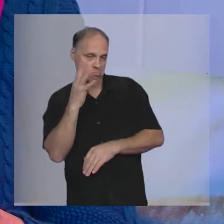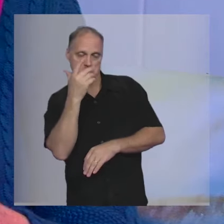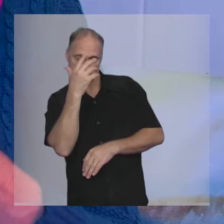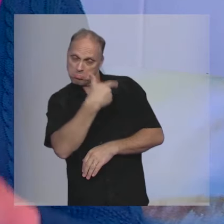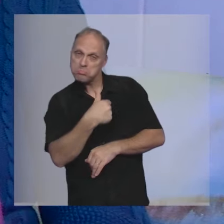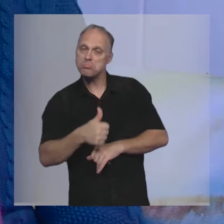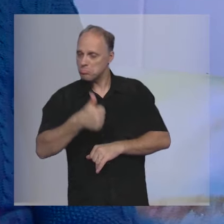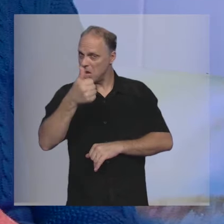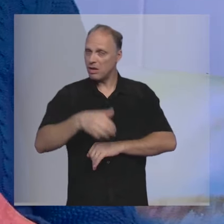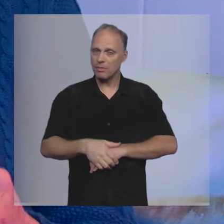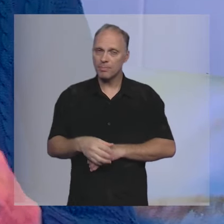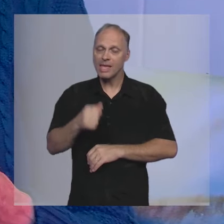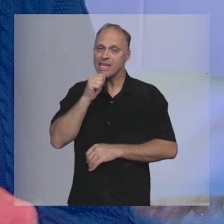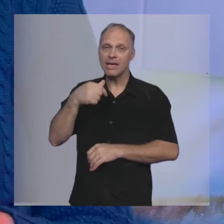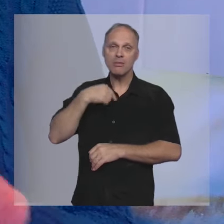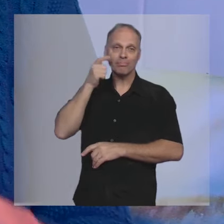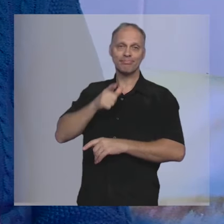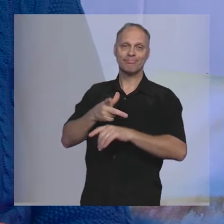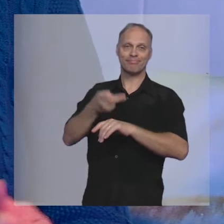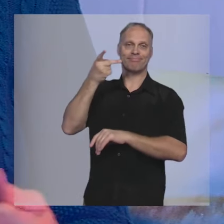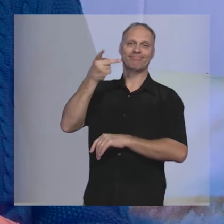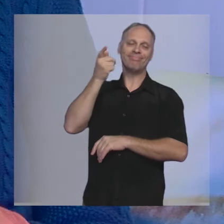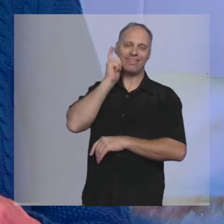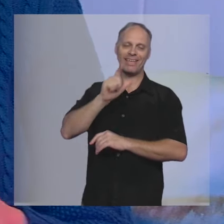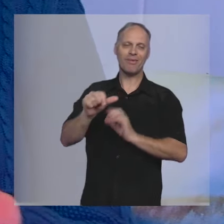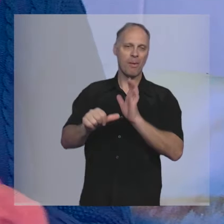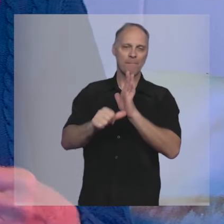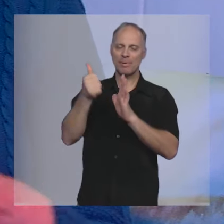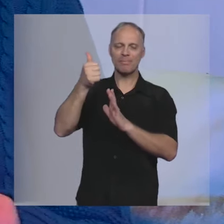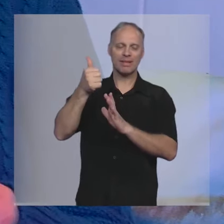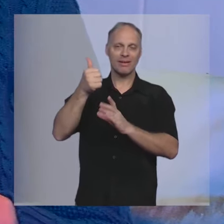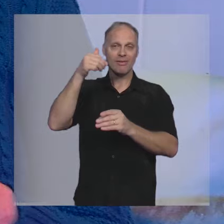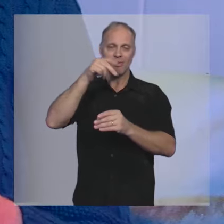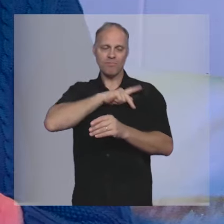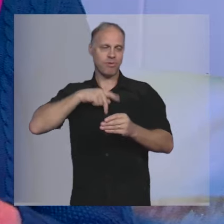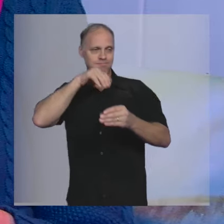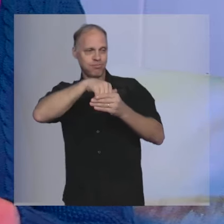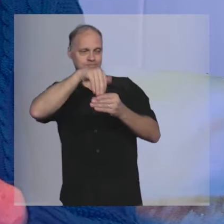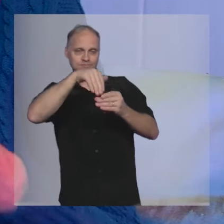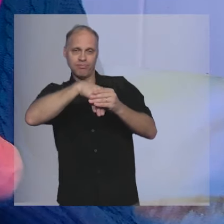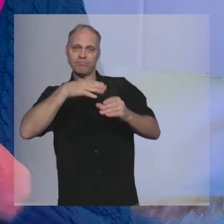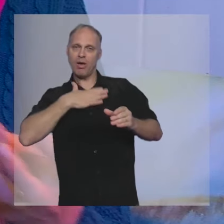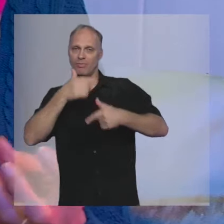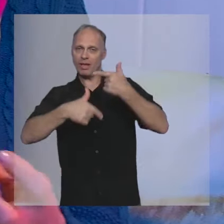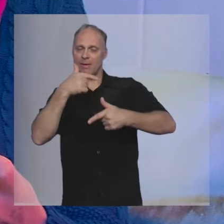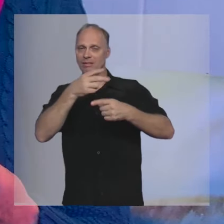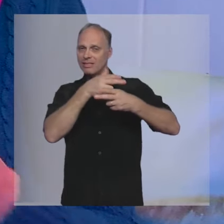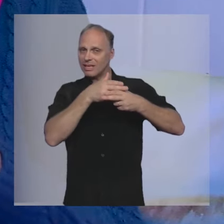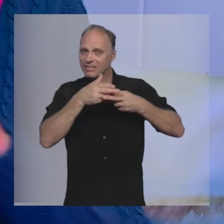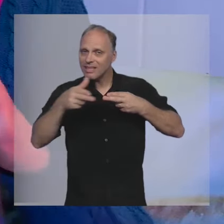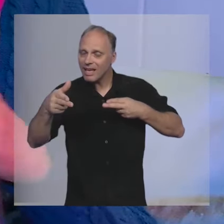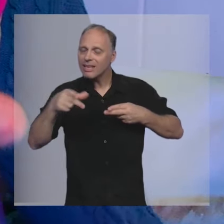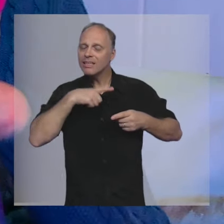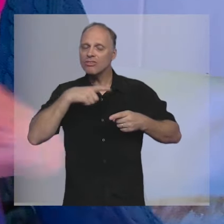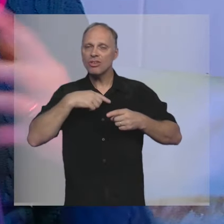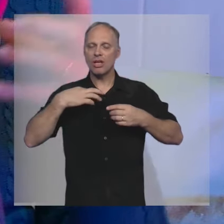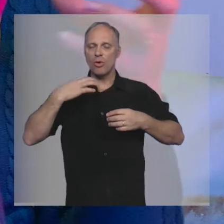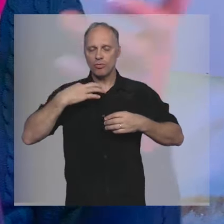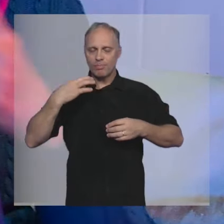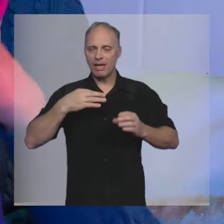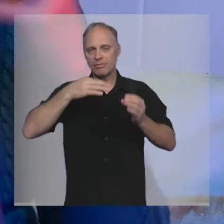mais. E eu acabei ganhando o destaque porque o público escolheu o meu trabalho dessa série em que